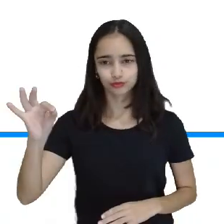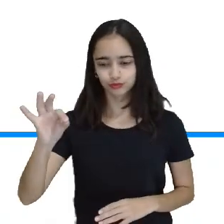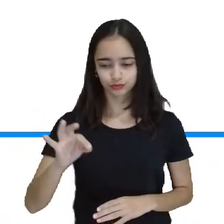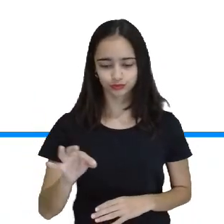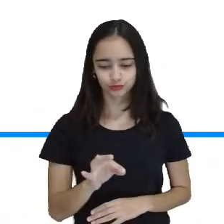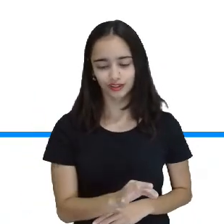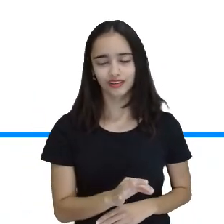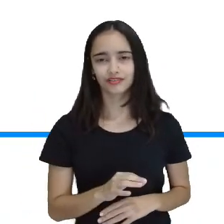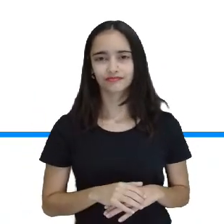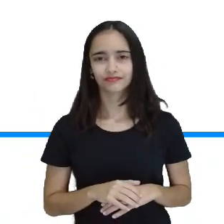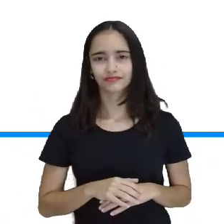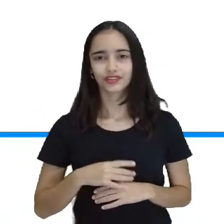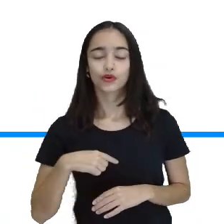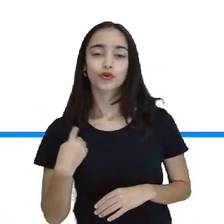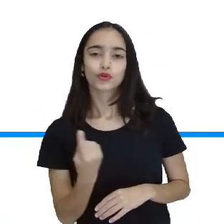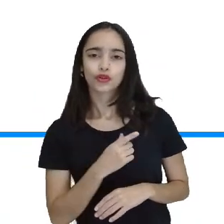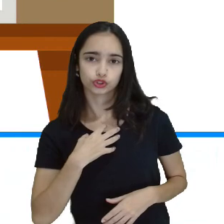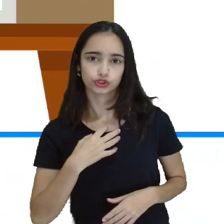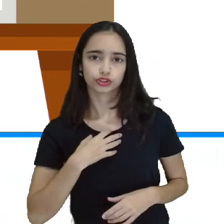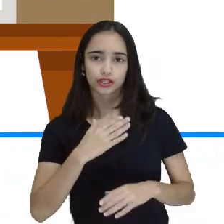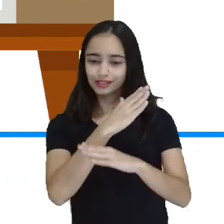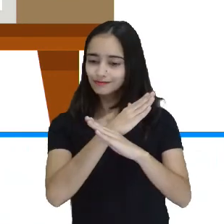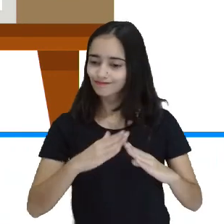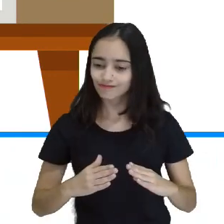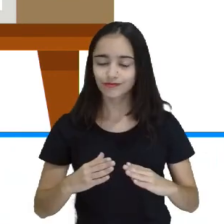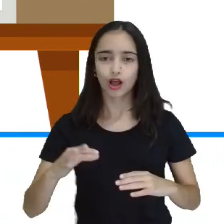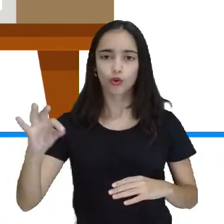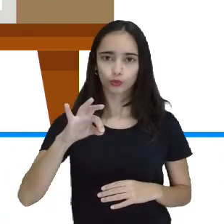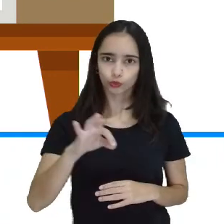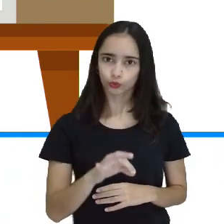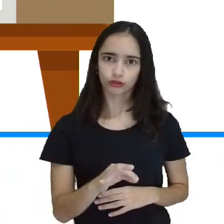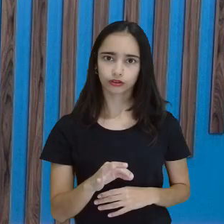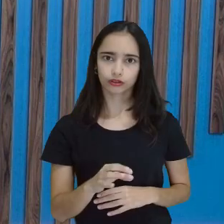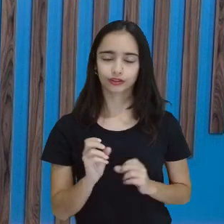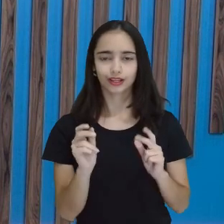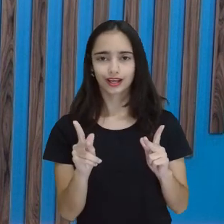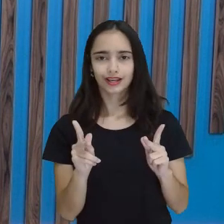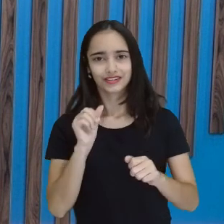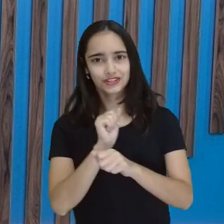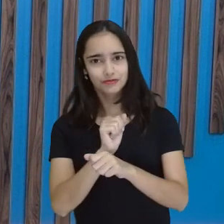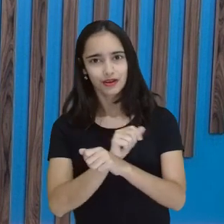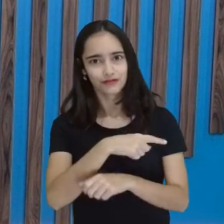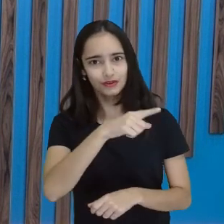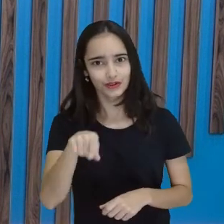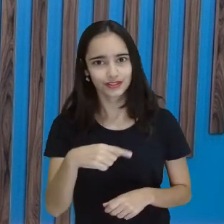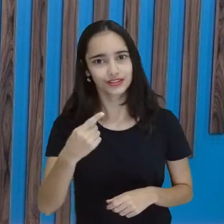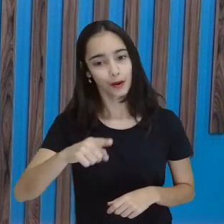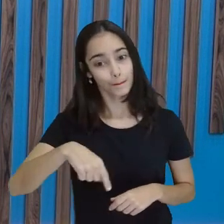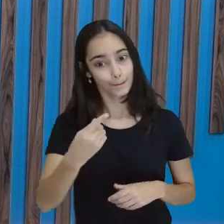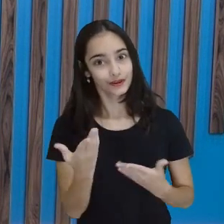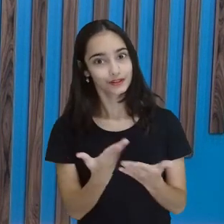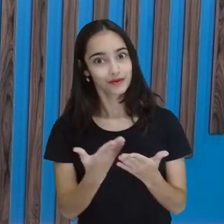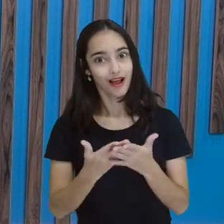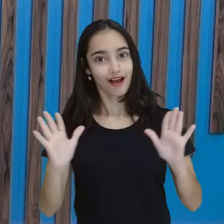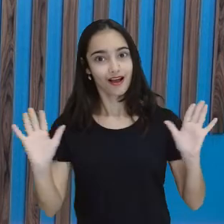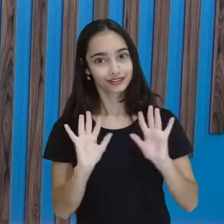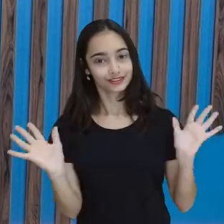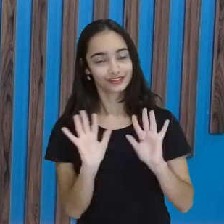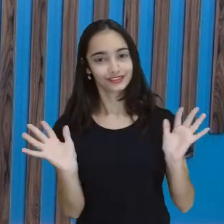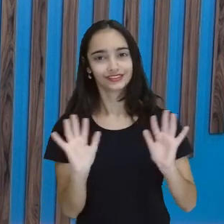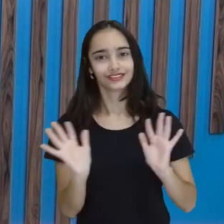eleição que a gente via muito cartaz. Verificamos muitos cartazes na rua, não foi? Então,